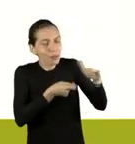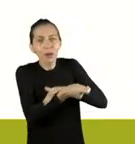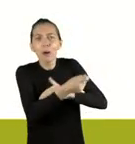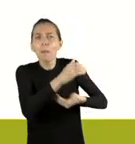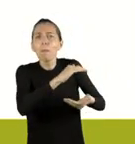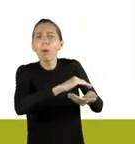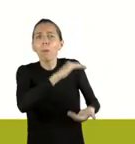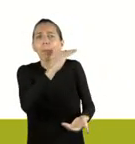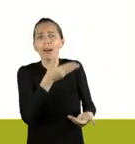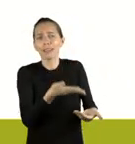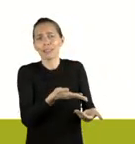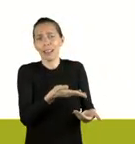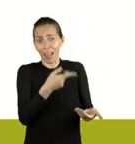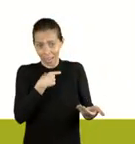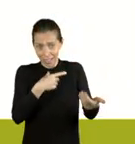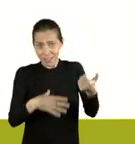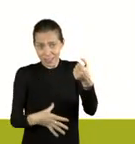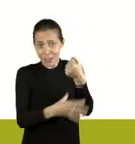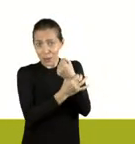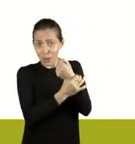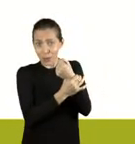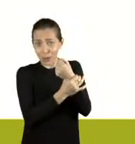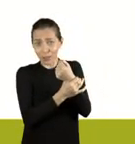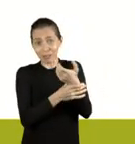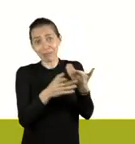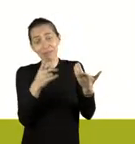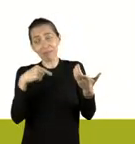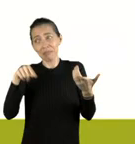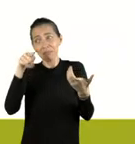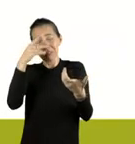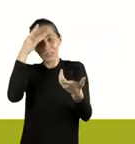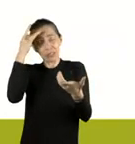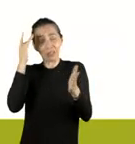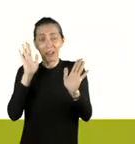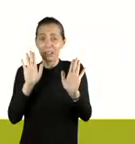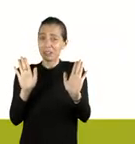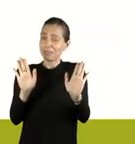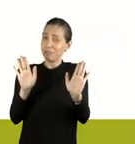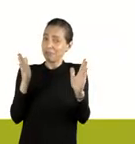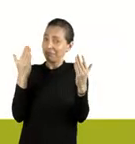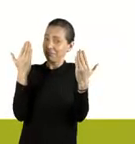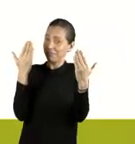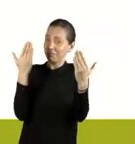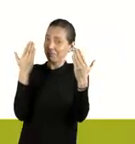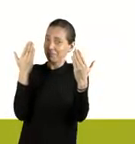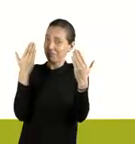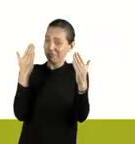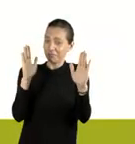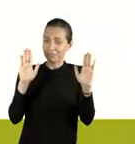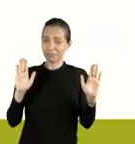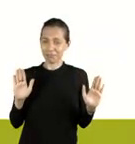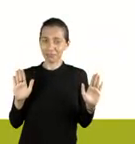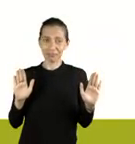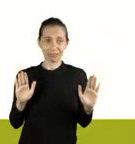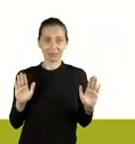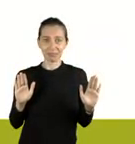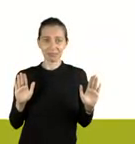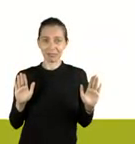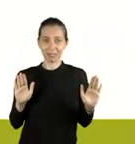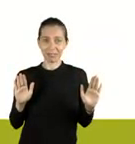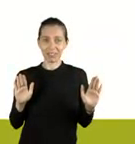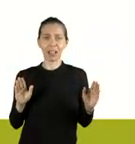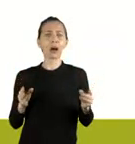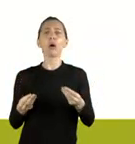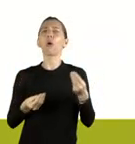mas poupança é a mais segura. É o que eu ouço falar. Né? Poupança é mais segura. Mas, da onde mesmo que